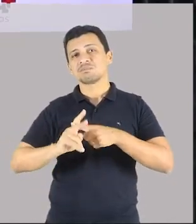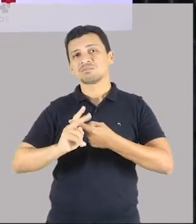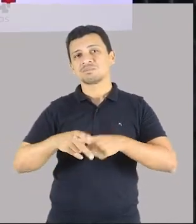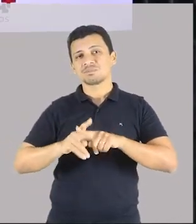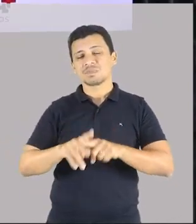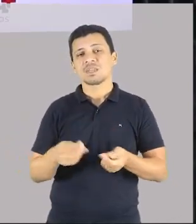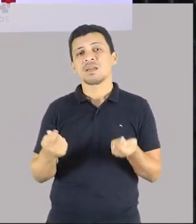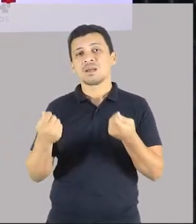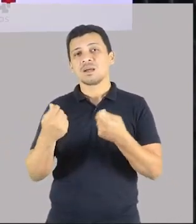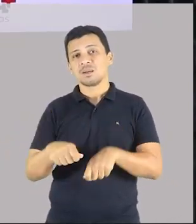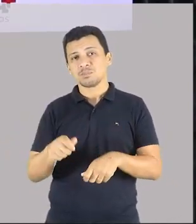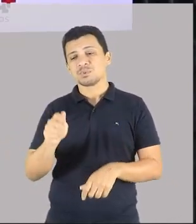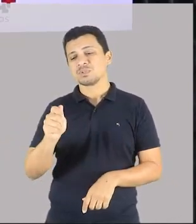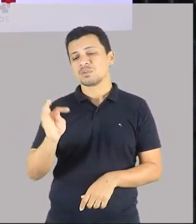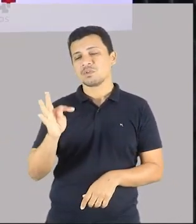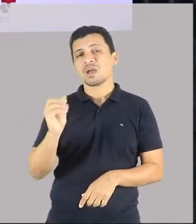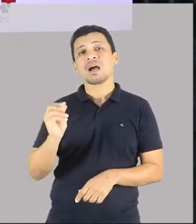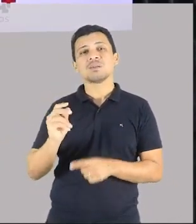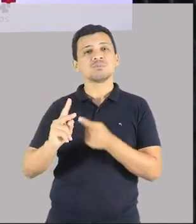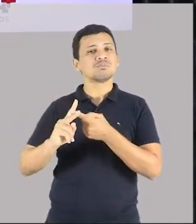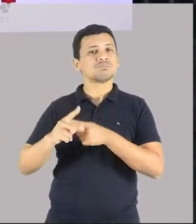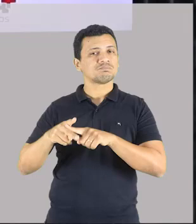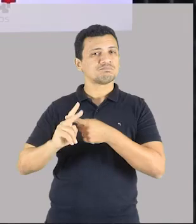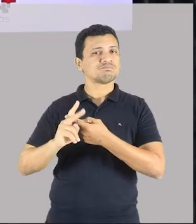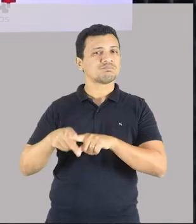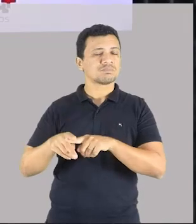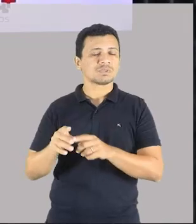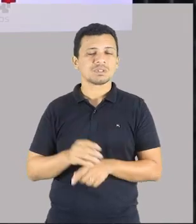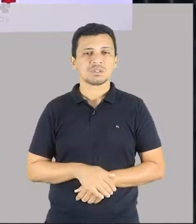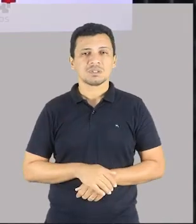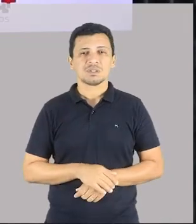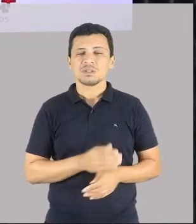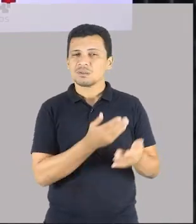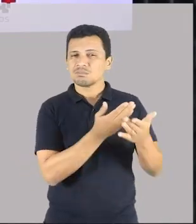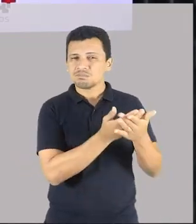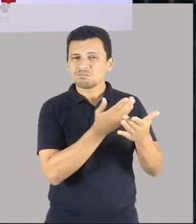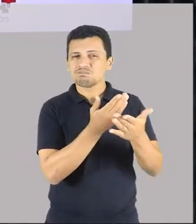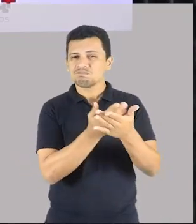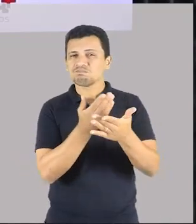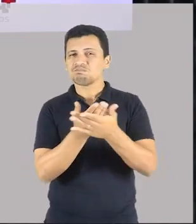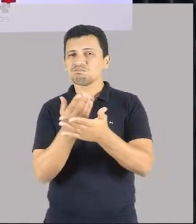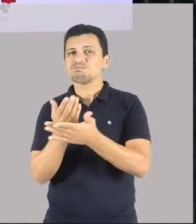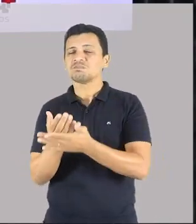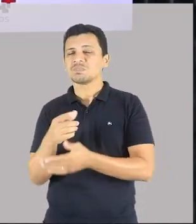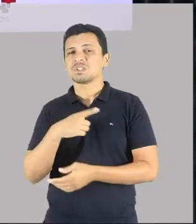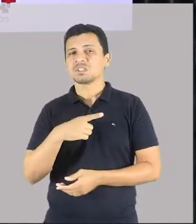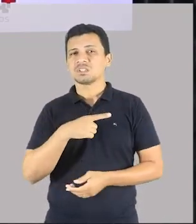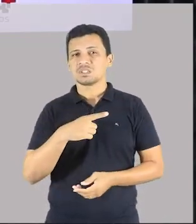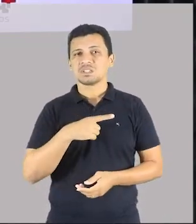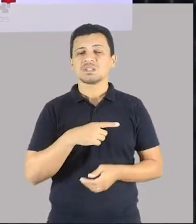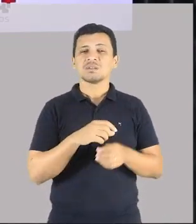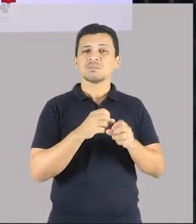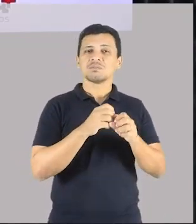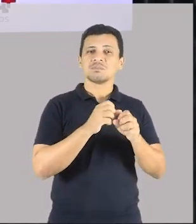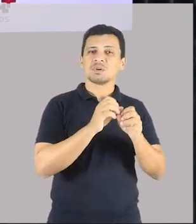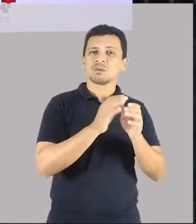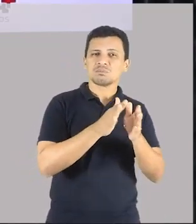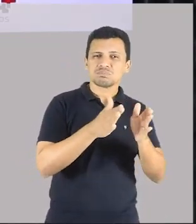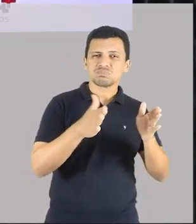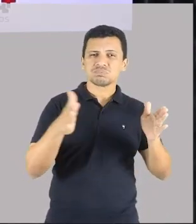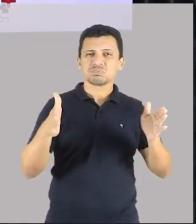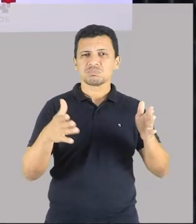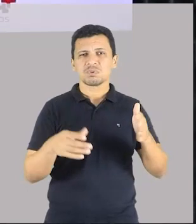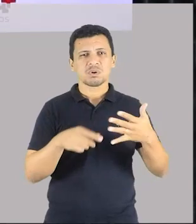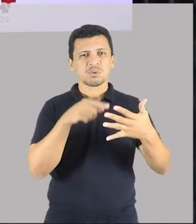sanar um ato administrativo. Em cada aula nós trouxemos grandes categorias, geralmente entre 4,